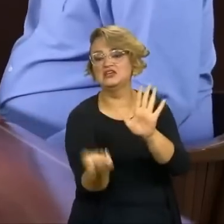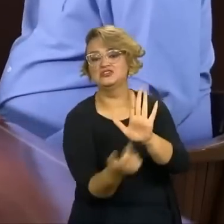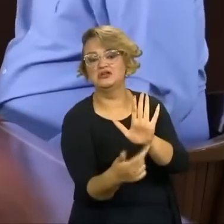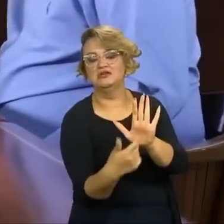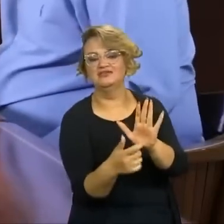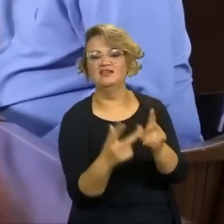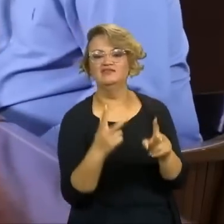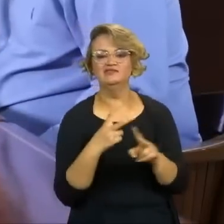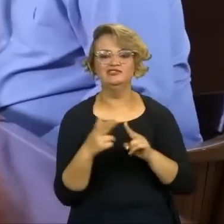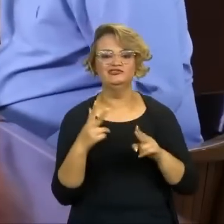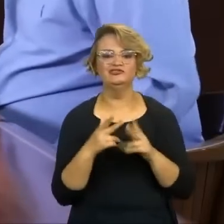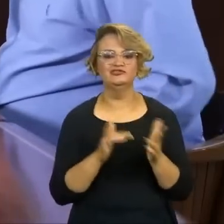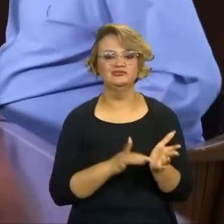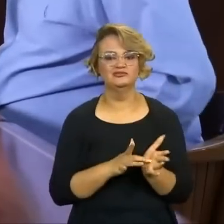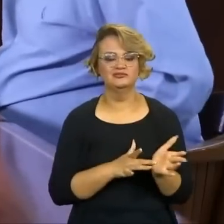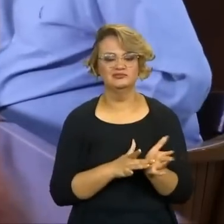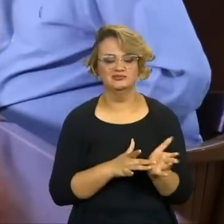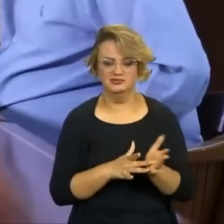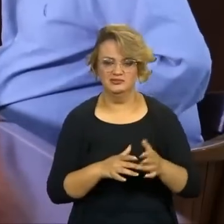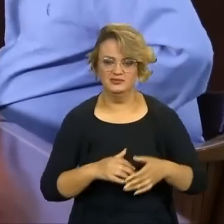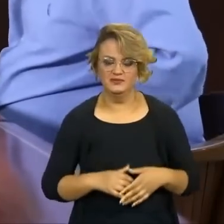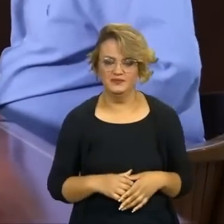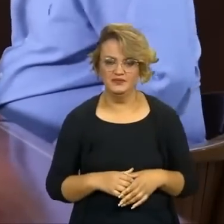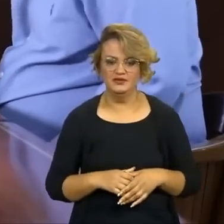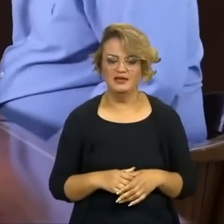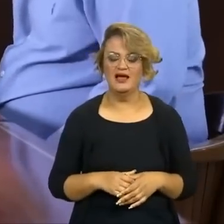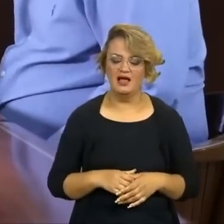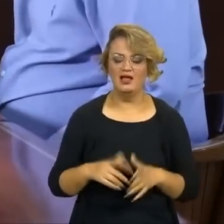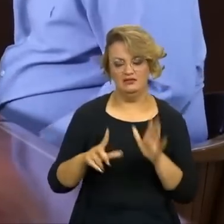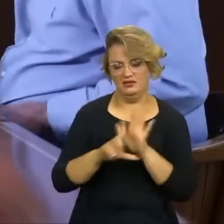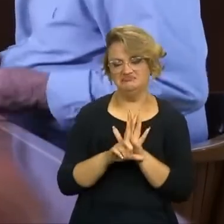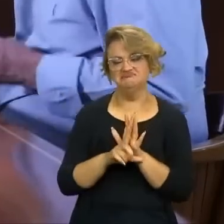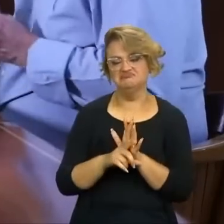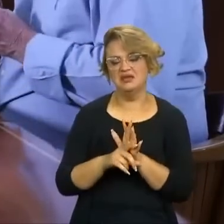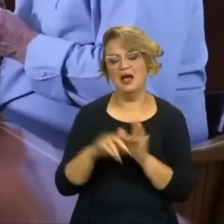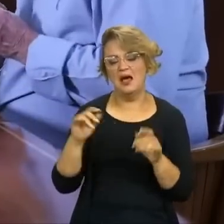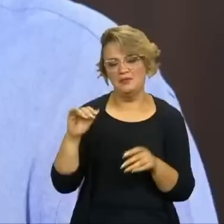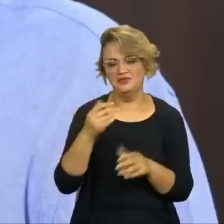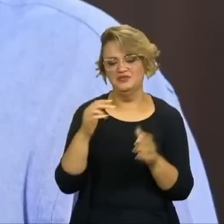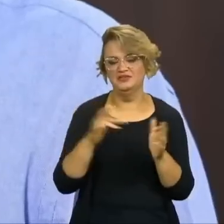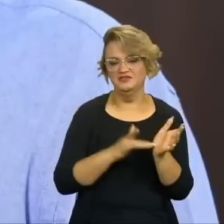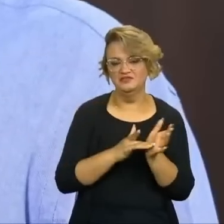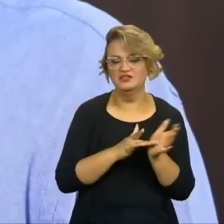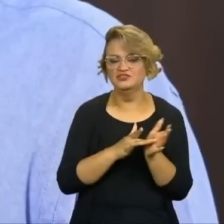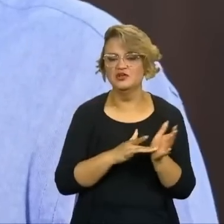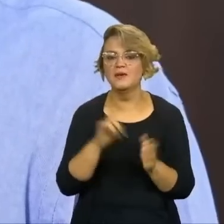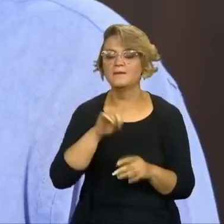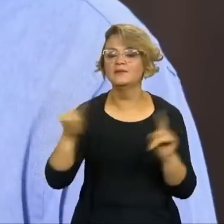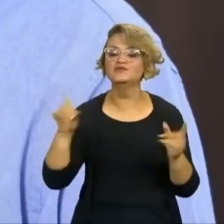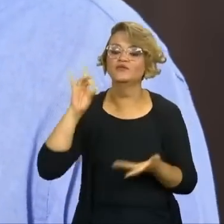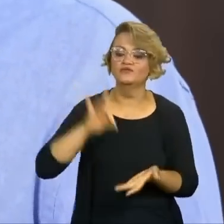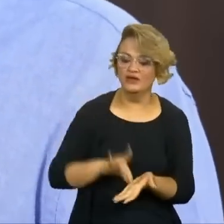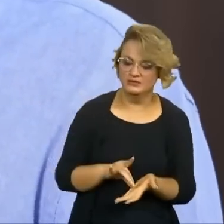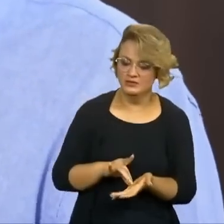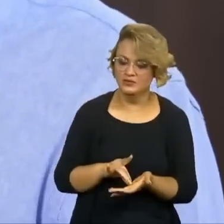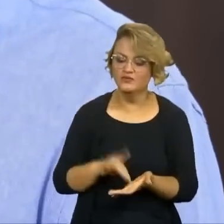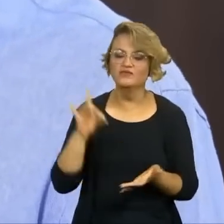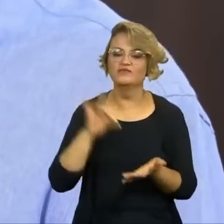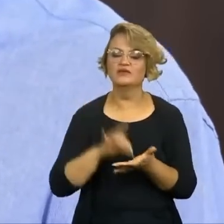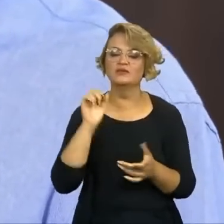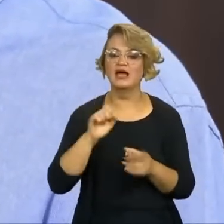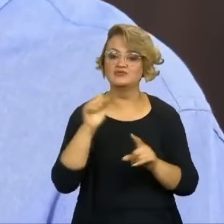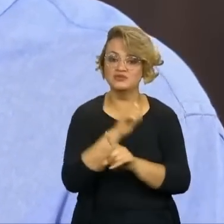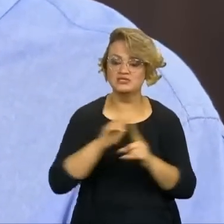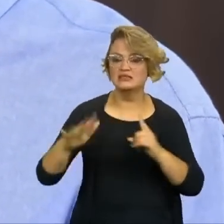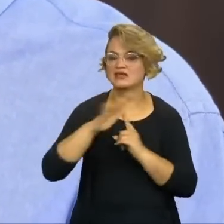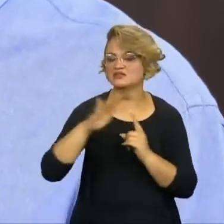decisão política. Eu acho que mais grave do que a própria lei foi o fato de que a sociedade brasileira, ou